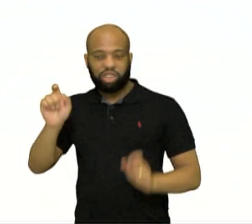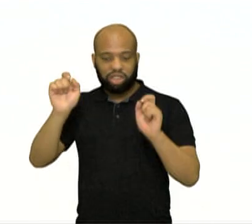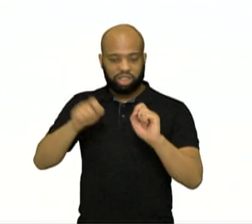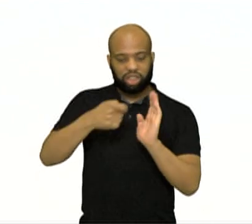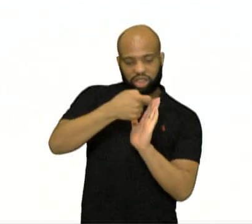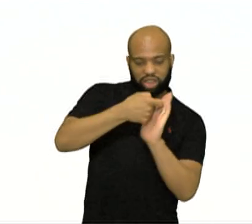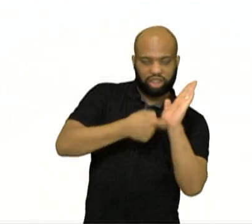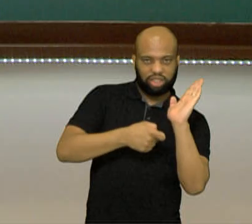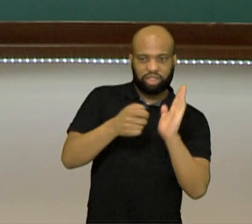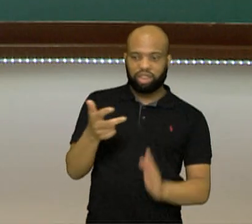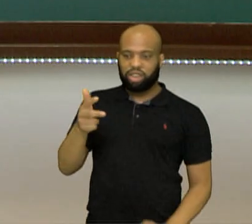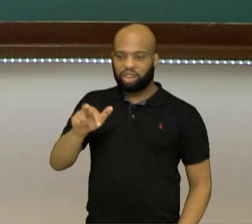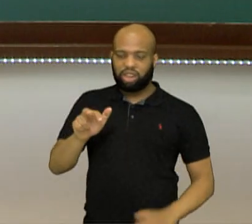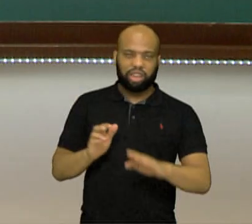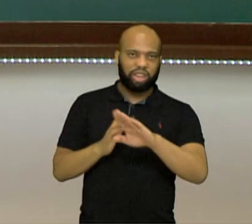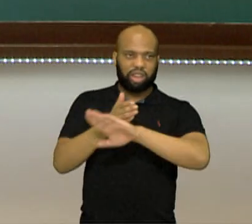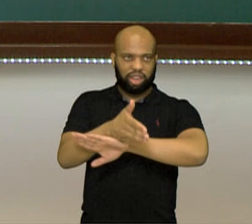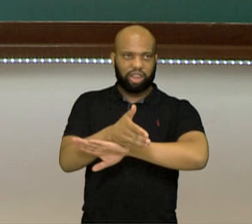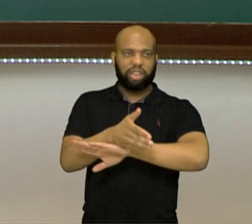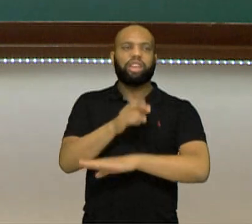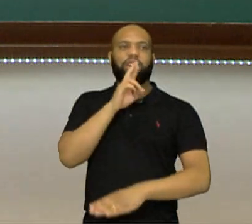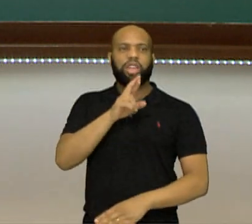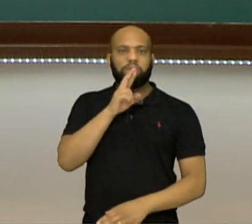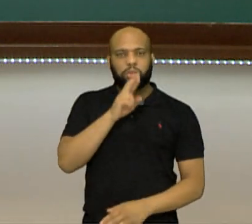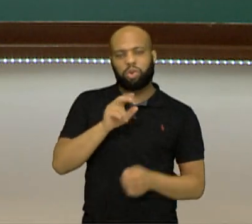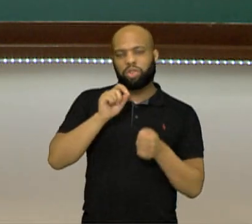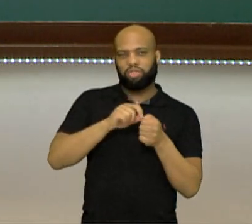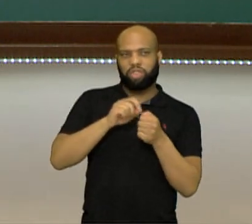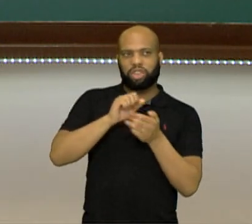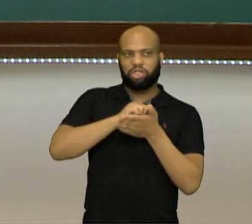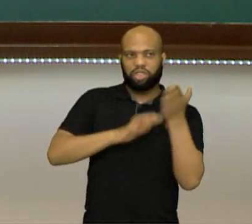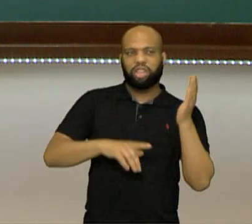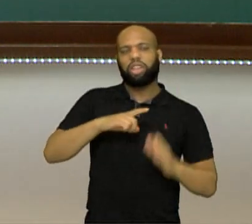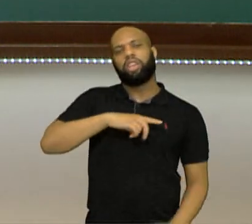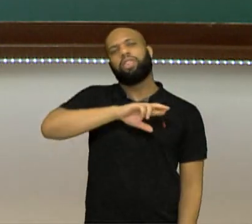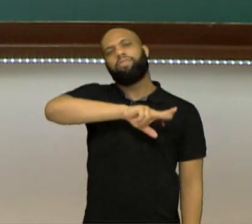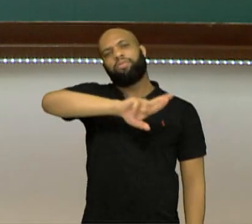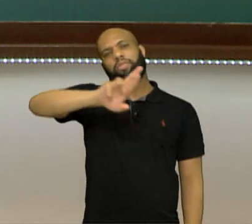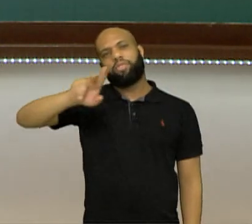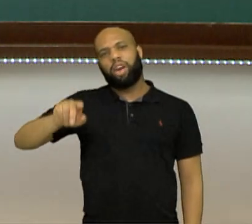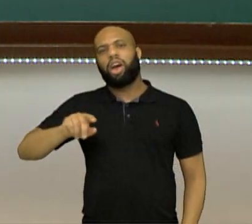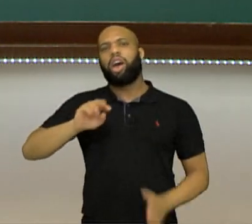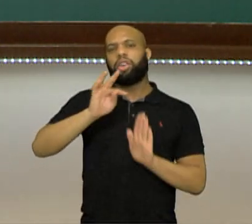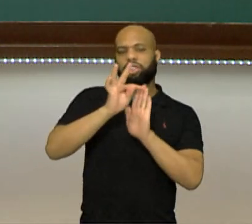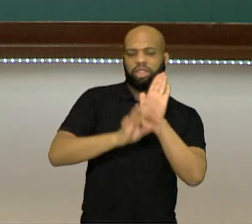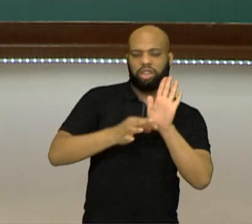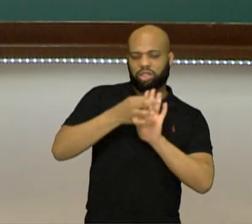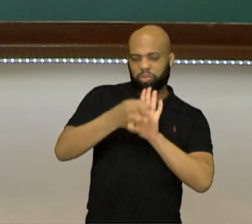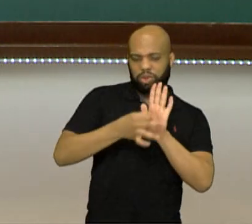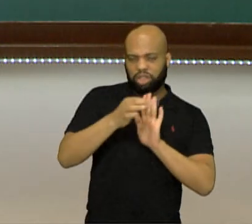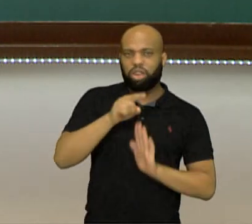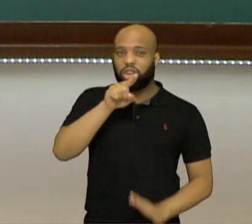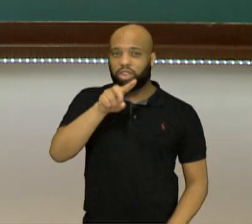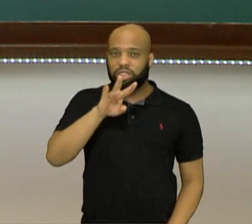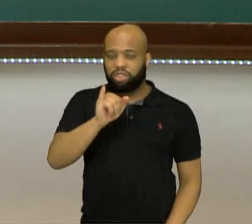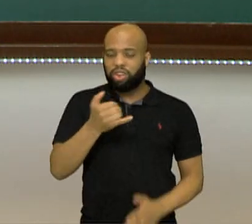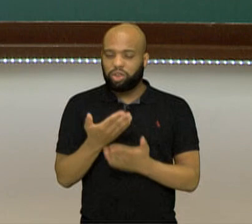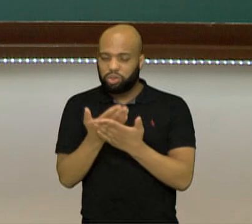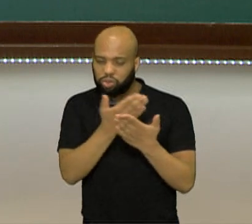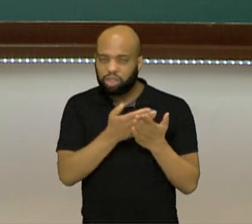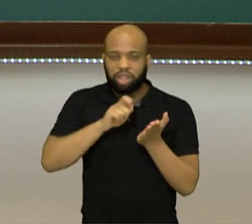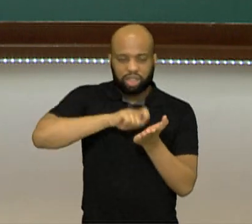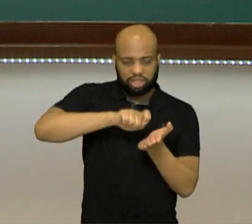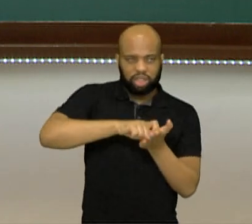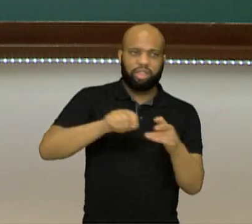redação.pr.gov.br. Clique, acesse, entre lá. Lá nós temos vários artigos e opiniões para você trabalhar, discutir.